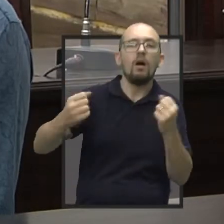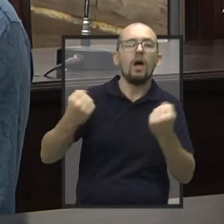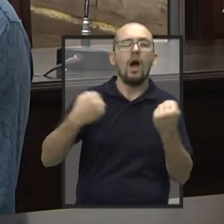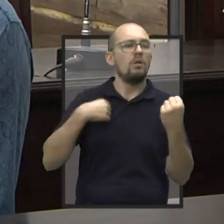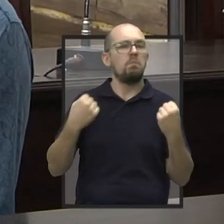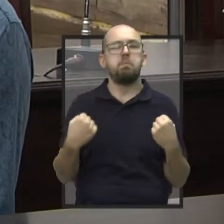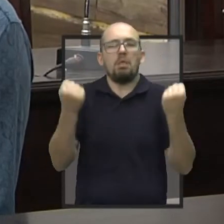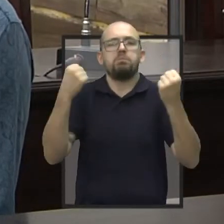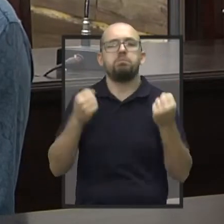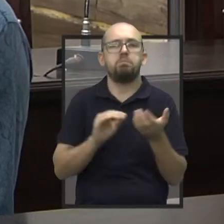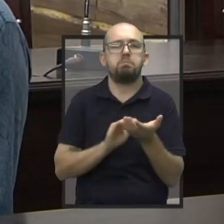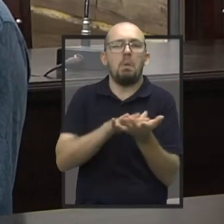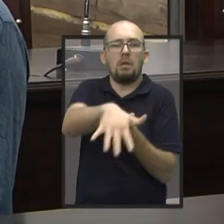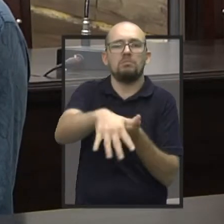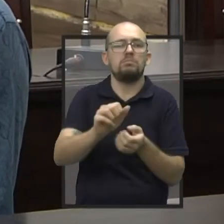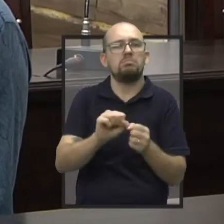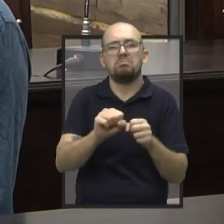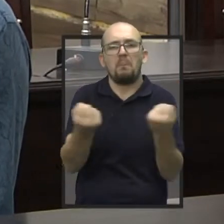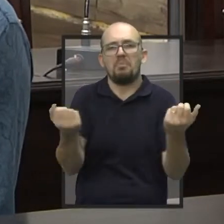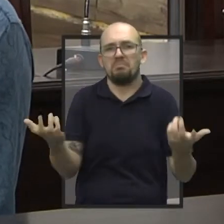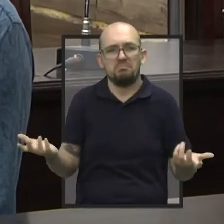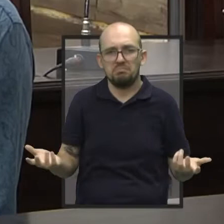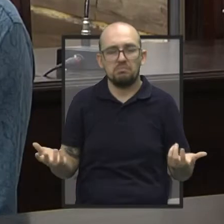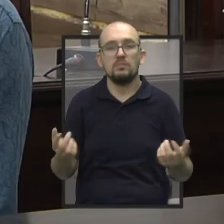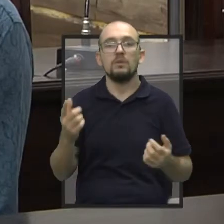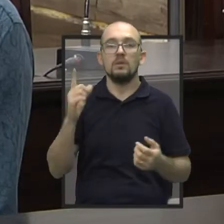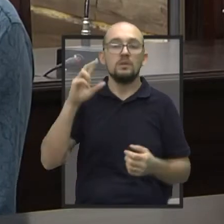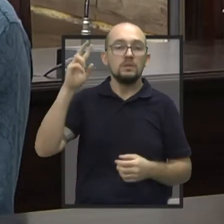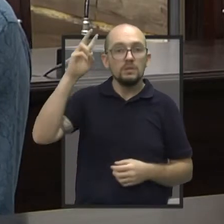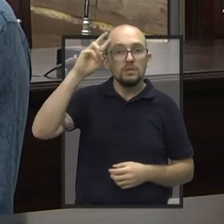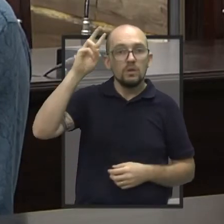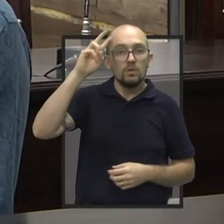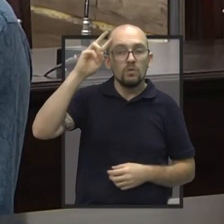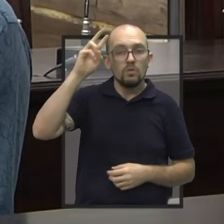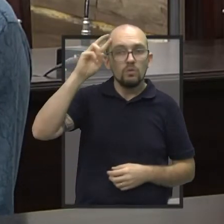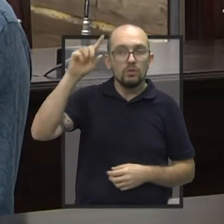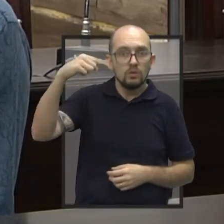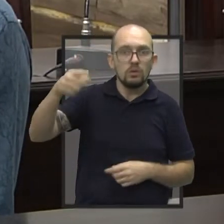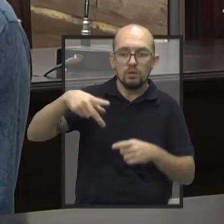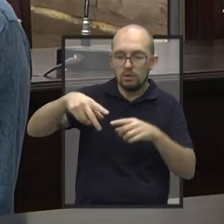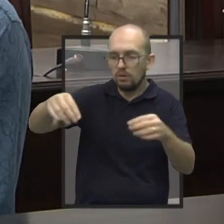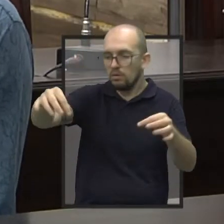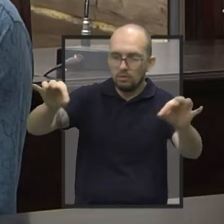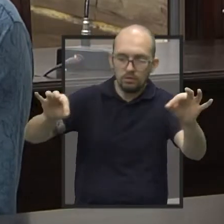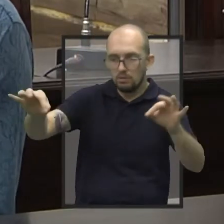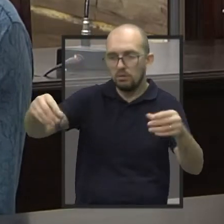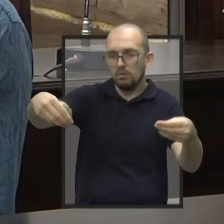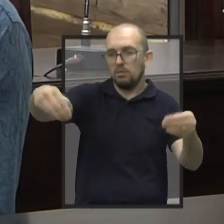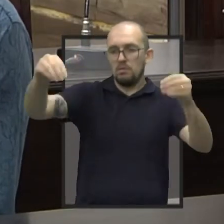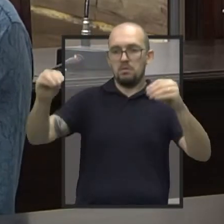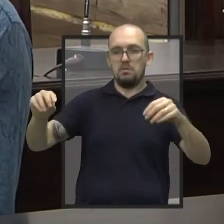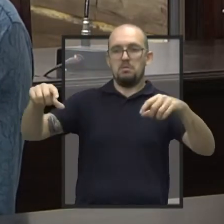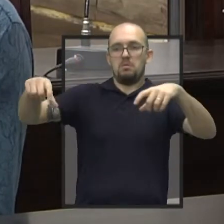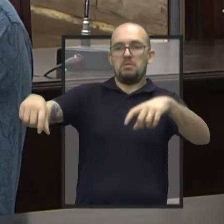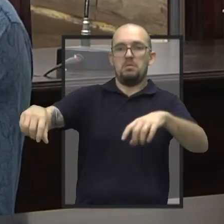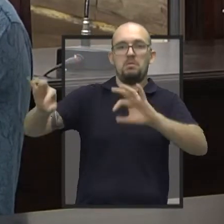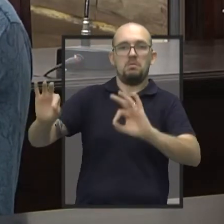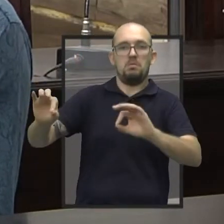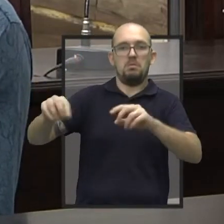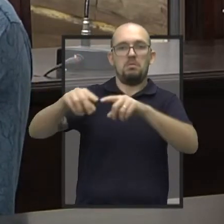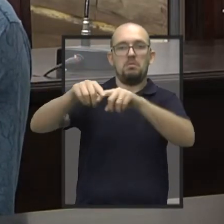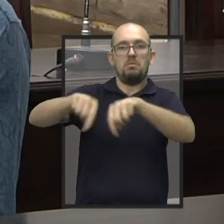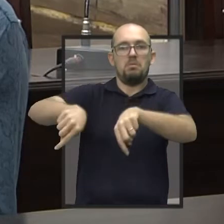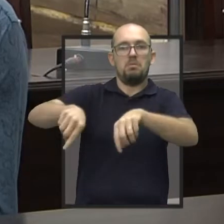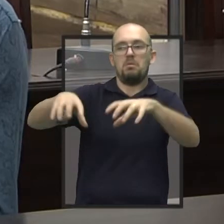danificados. Na segunda-feira, pouco antes da sessão, foram lá arrumar os cavaletes, mas isso não adianta. Tem que intensificar a